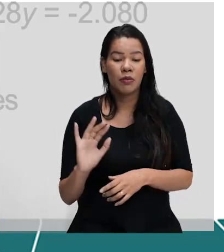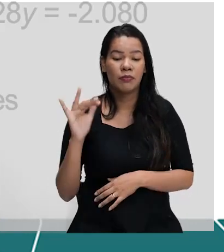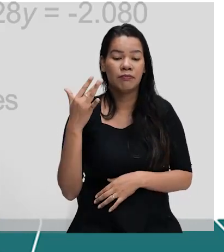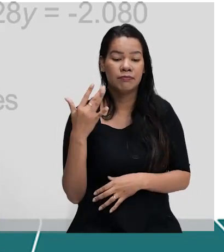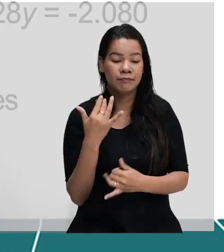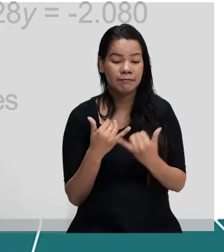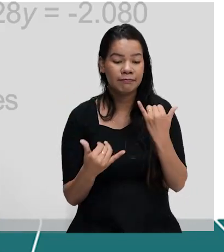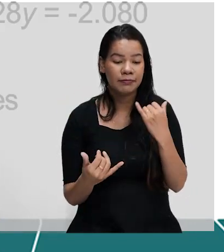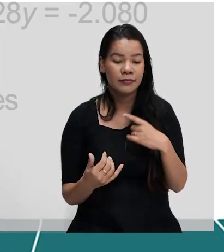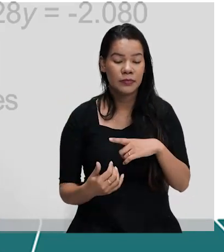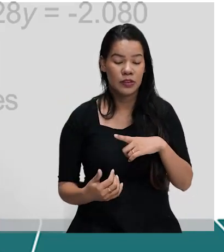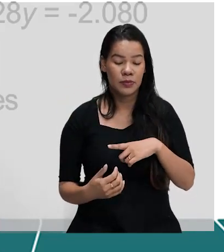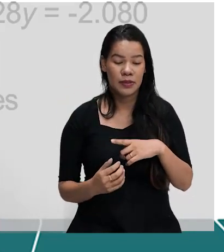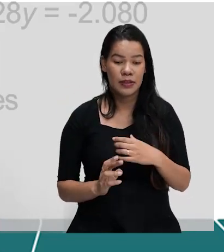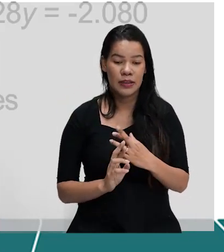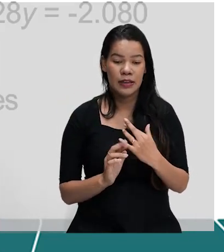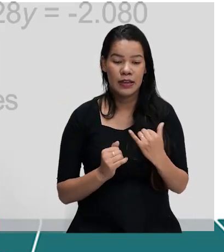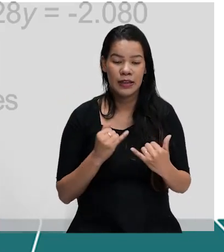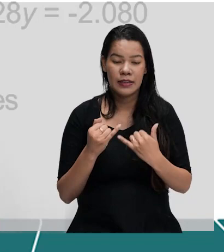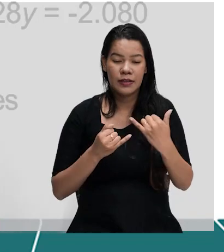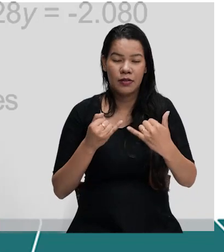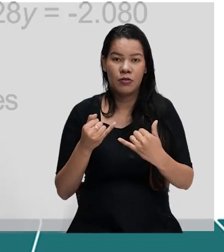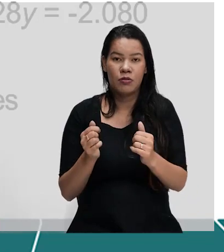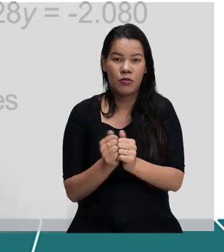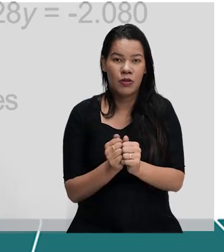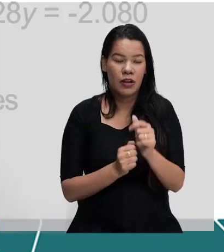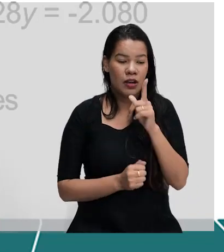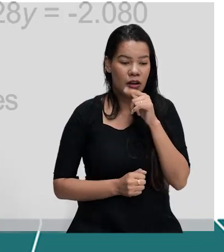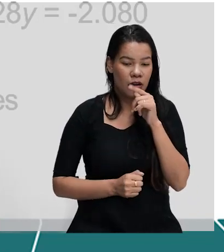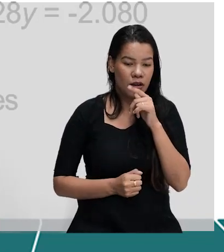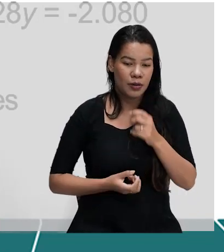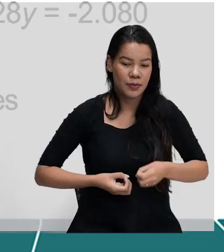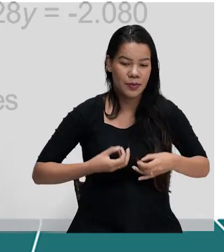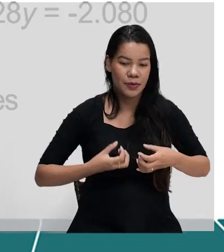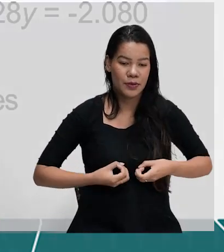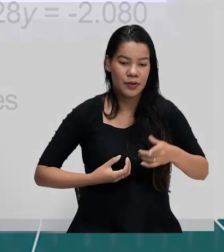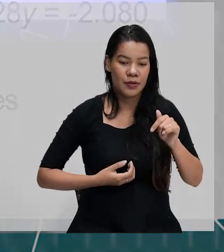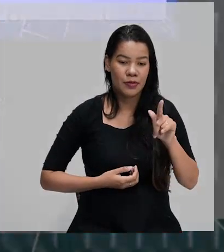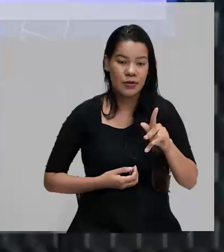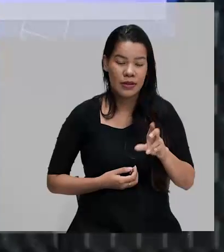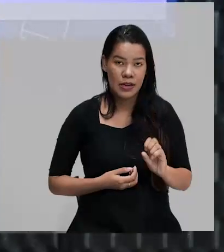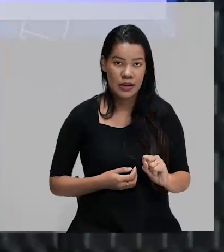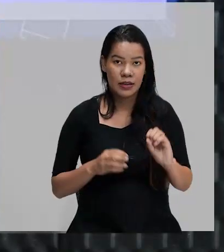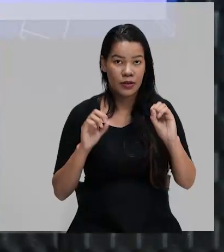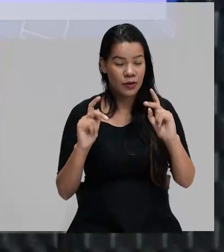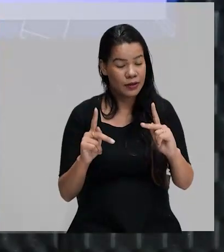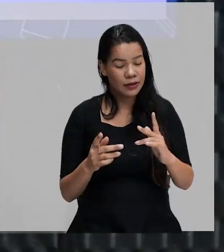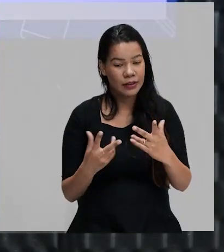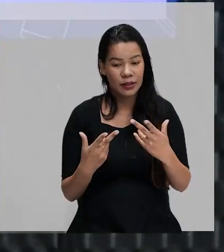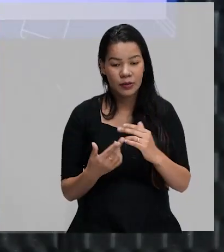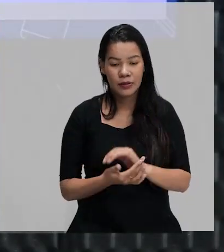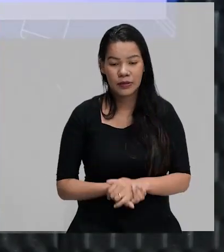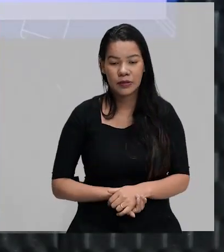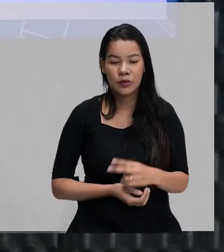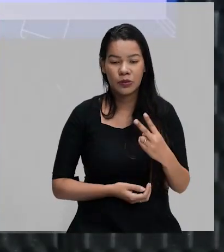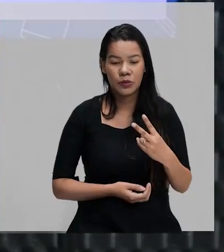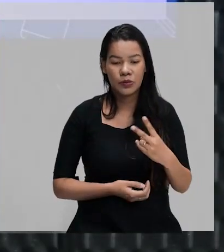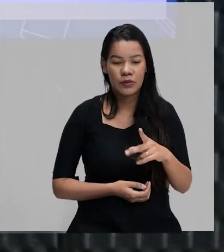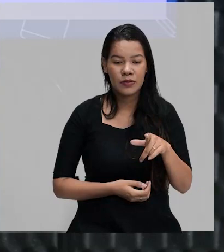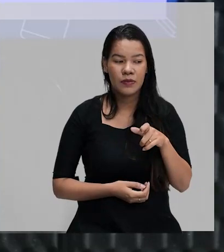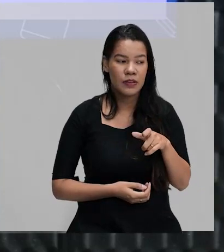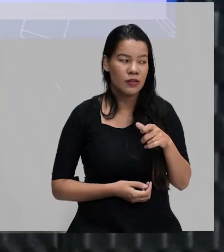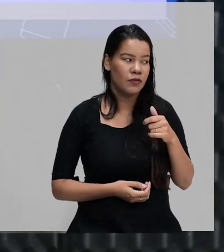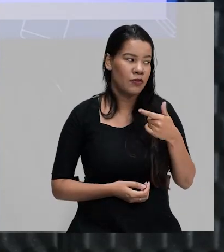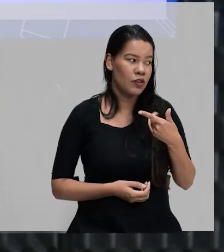temos a reação do monóxido com a água, produzindo gás carbônico. Show? Da mesma forma, 2 vezes 28,